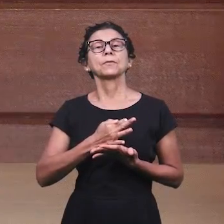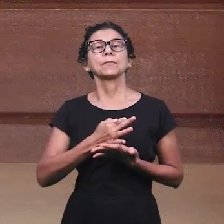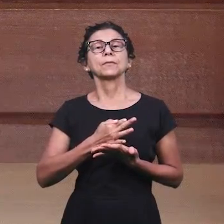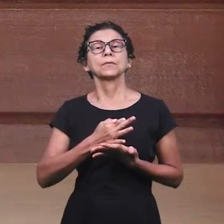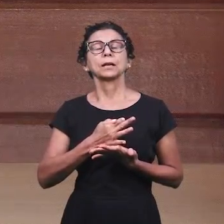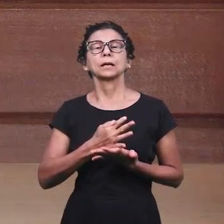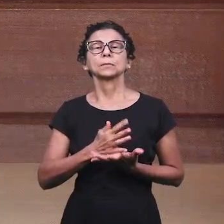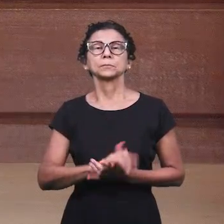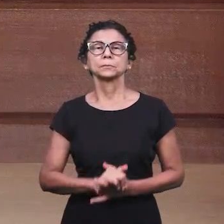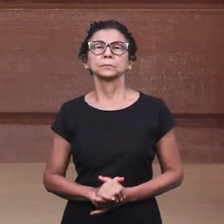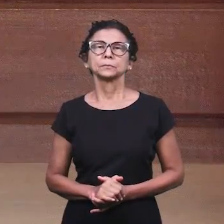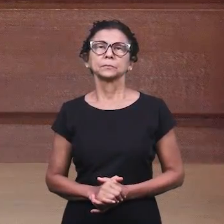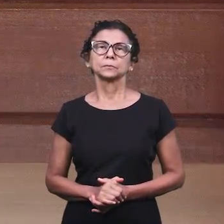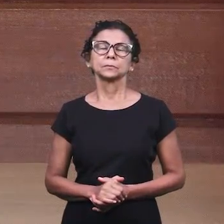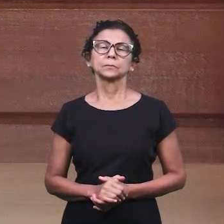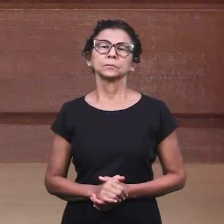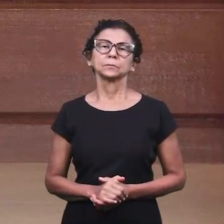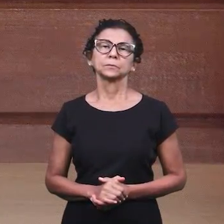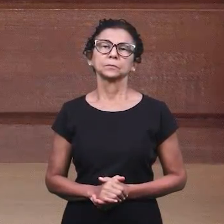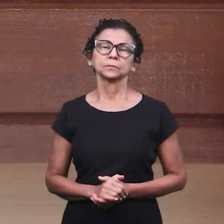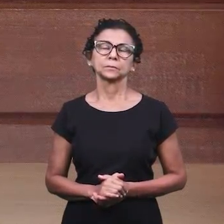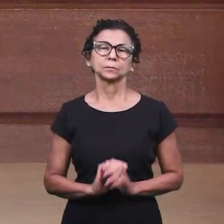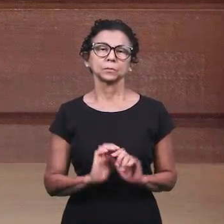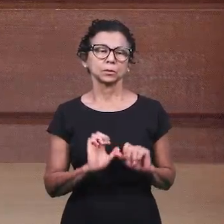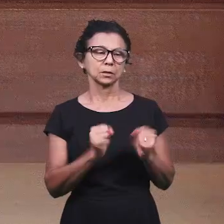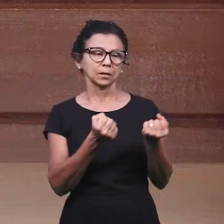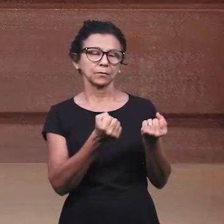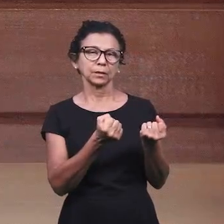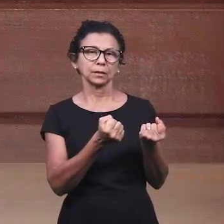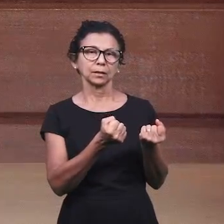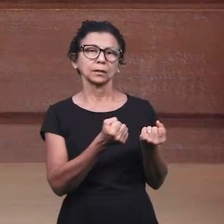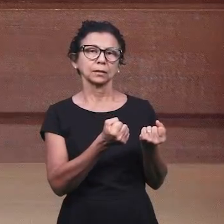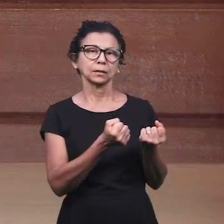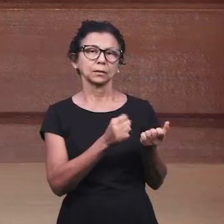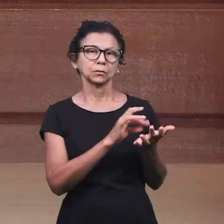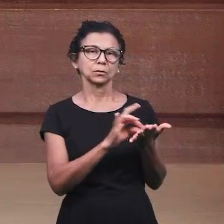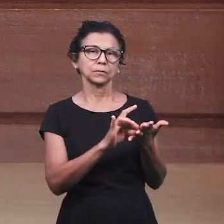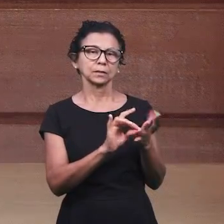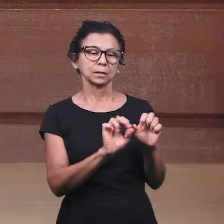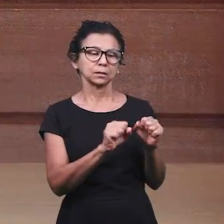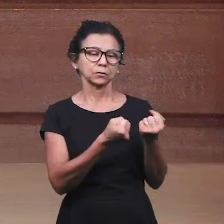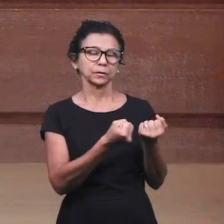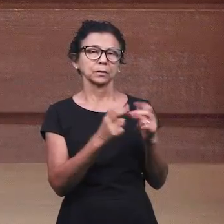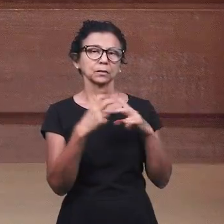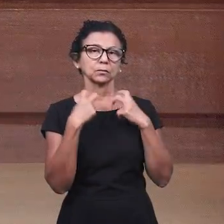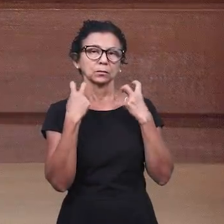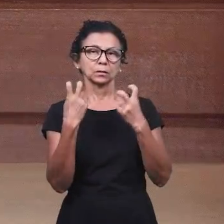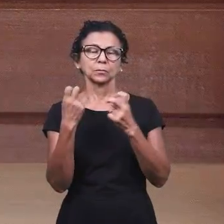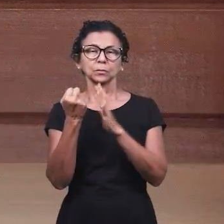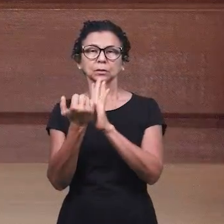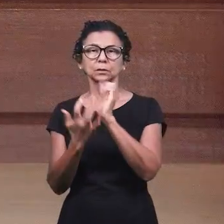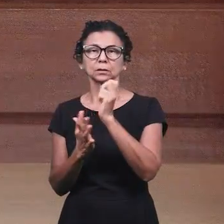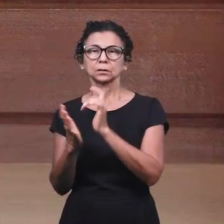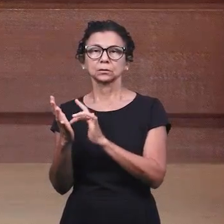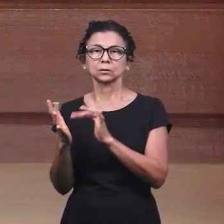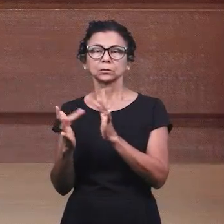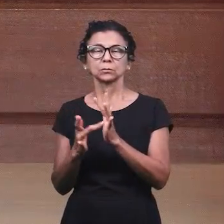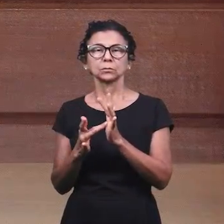os vossos lombos com a verdade. A verdade é Jesus. E vestido a couraça da justiça. A nossa justiça é o